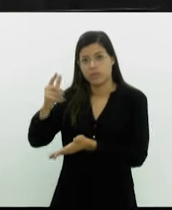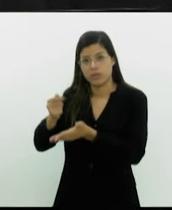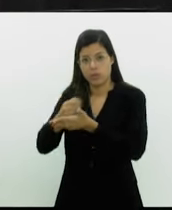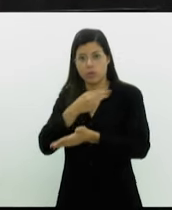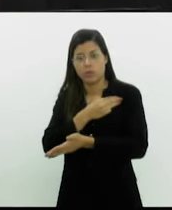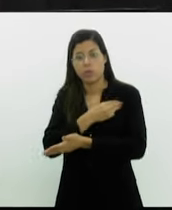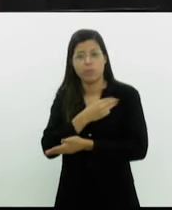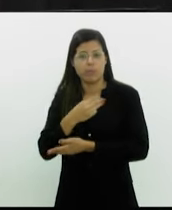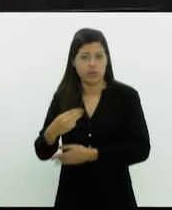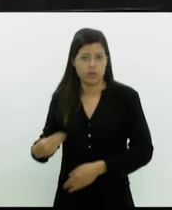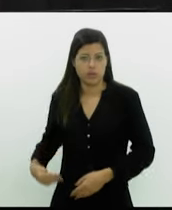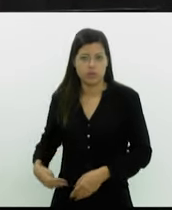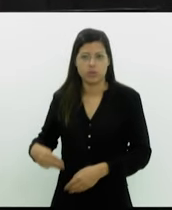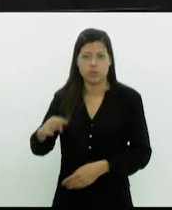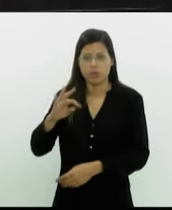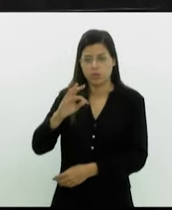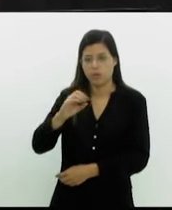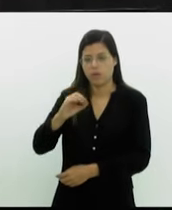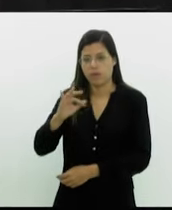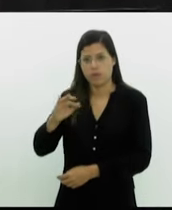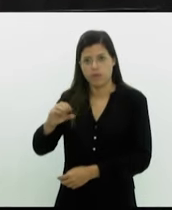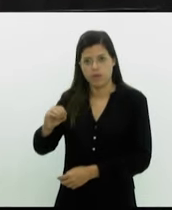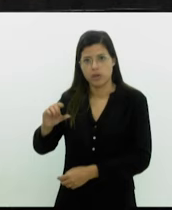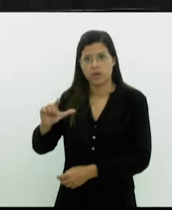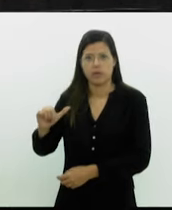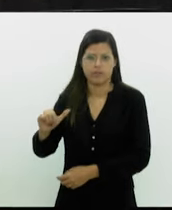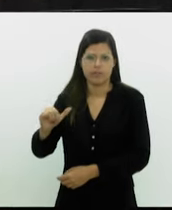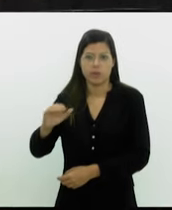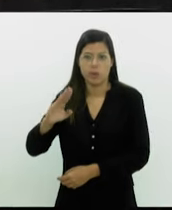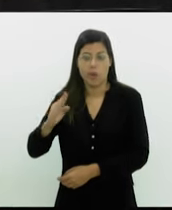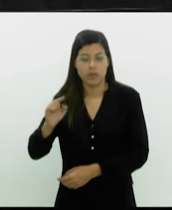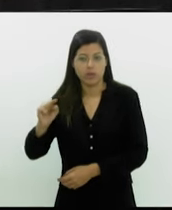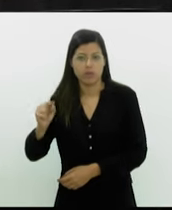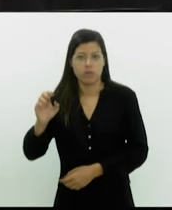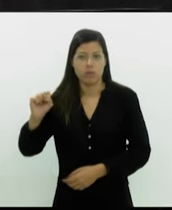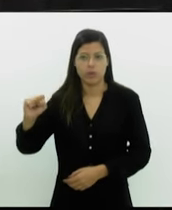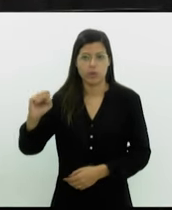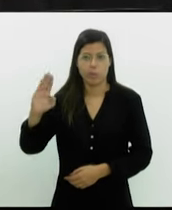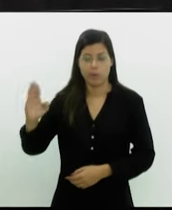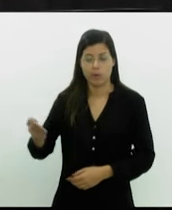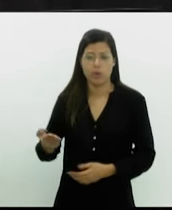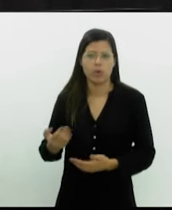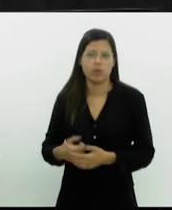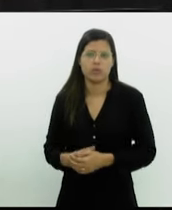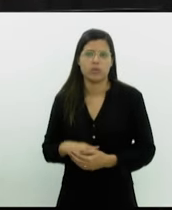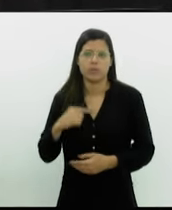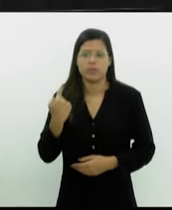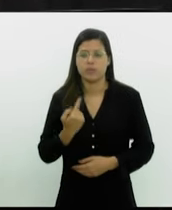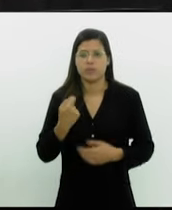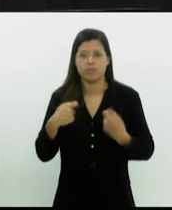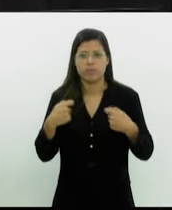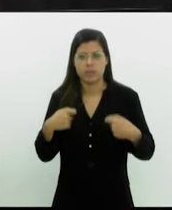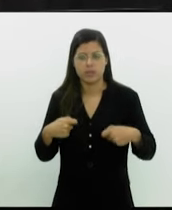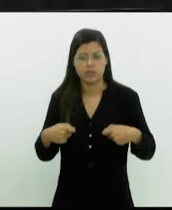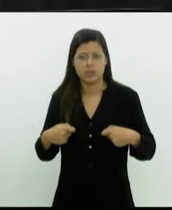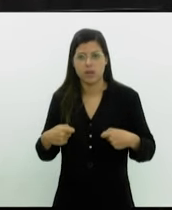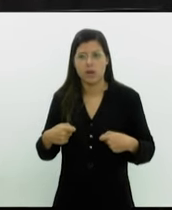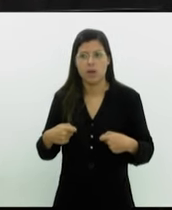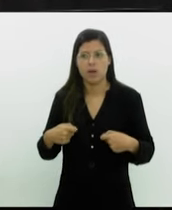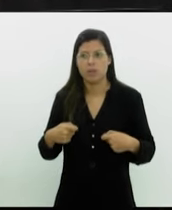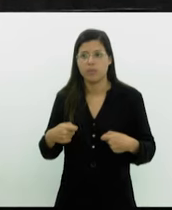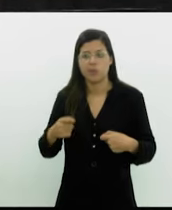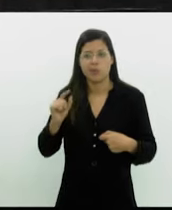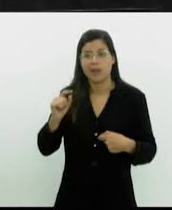é 4,8 bilhões. Vamos ter ainda que inventar, e já parte